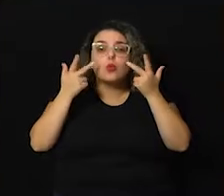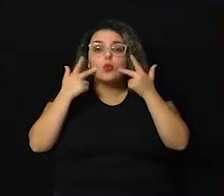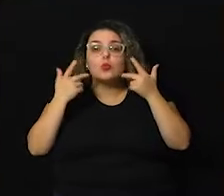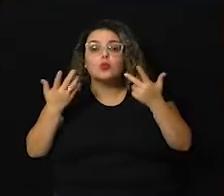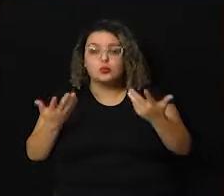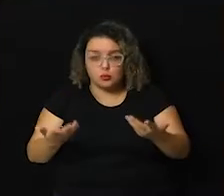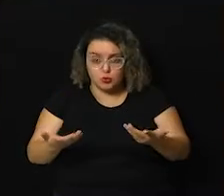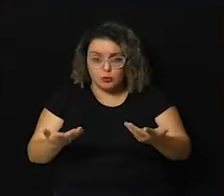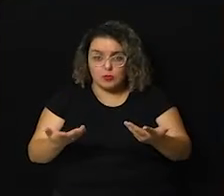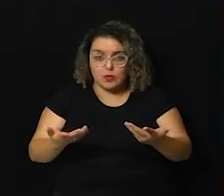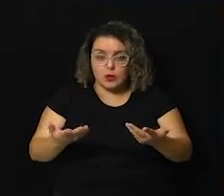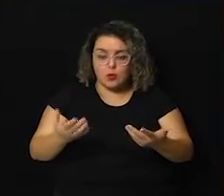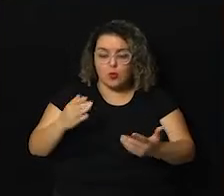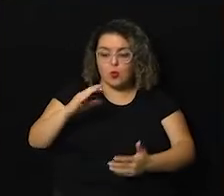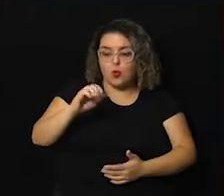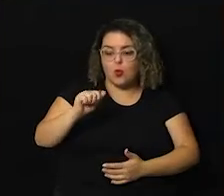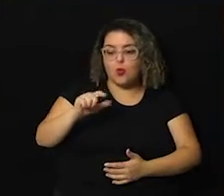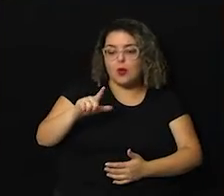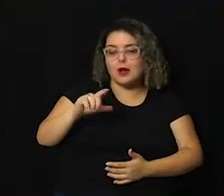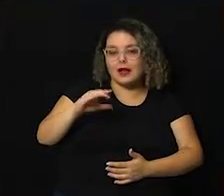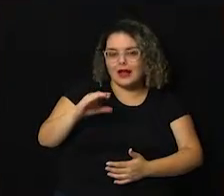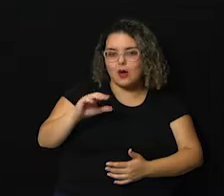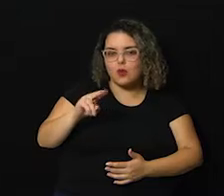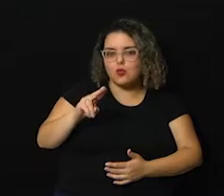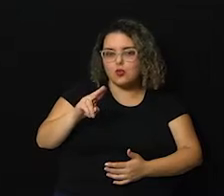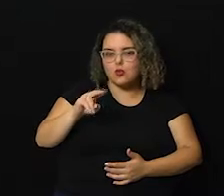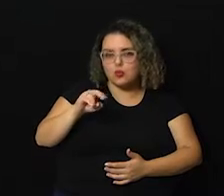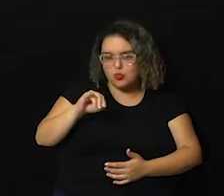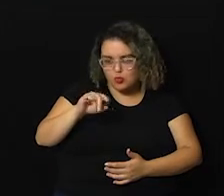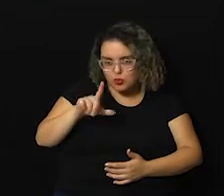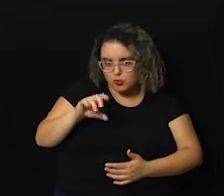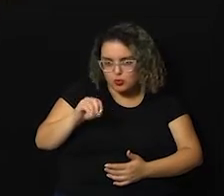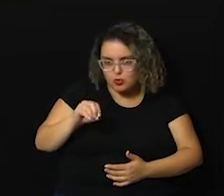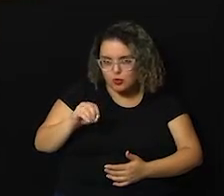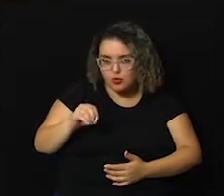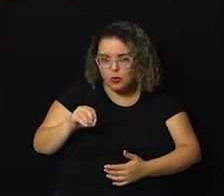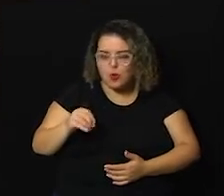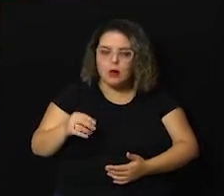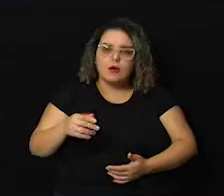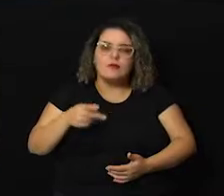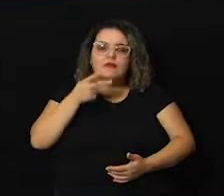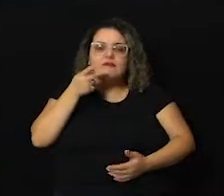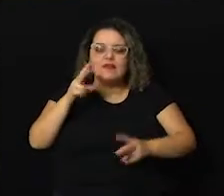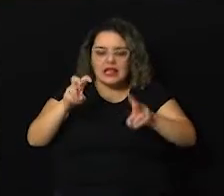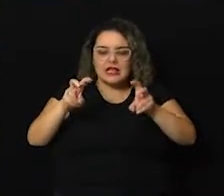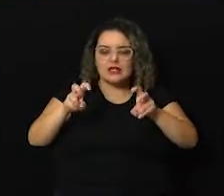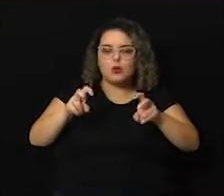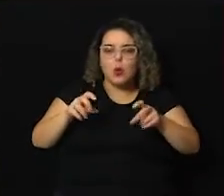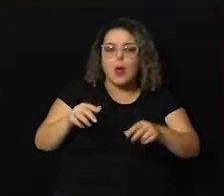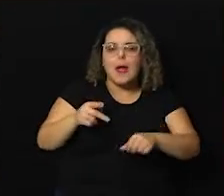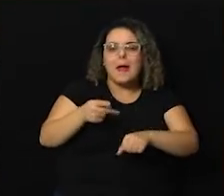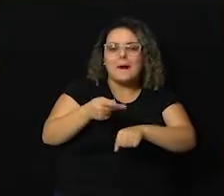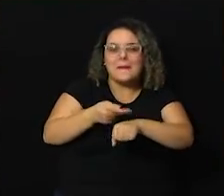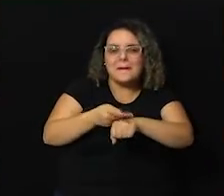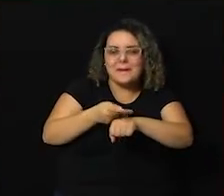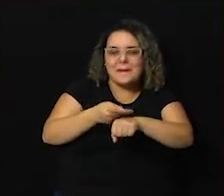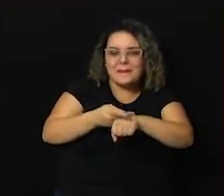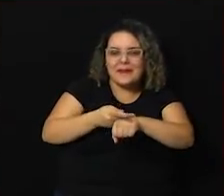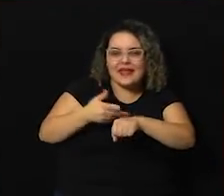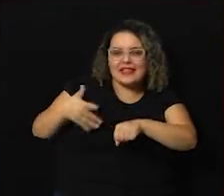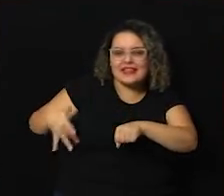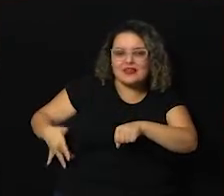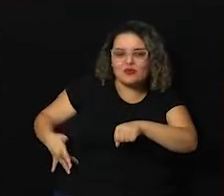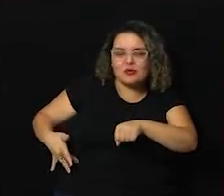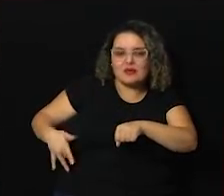comum você ter um cálculo nas vias urinárias, uma pedra nos rins, né, popularmente falando, do que ter câncer no